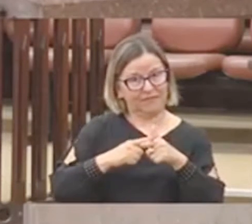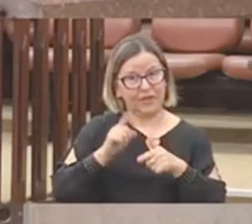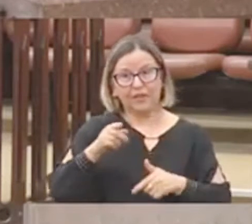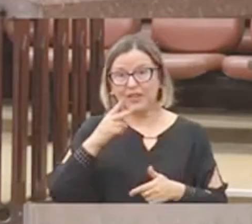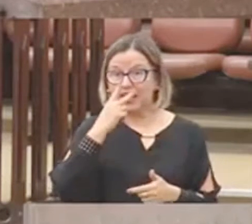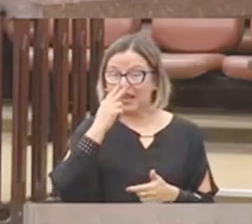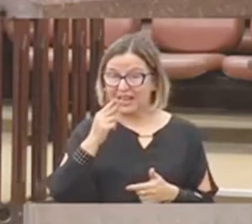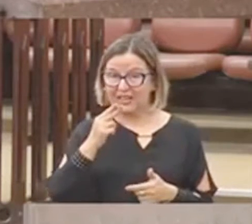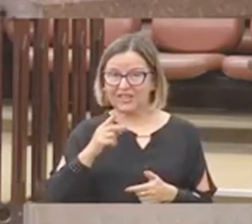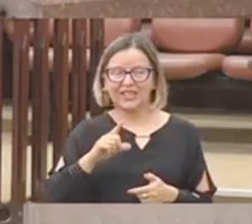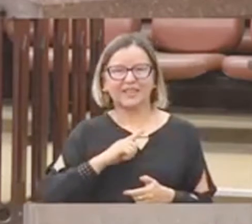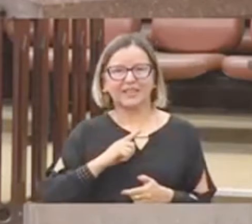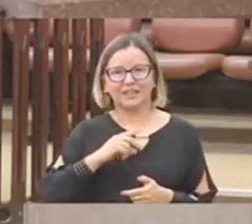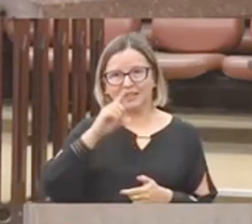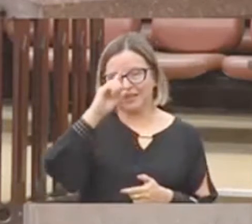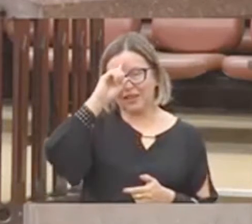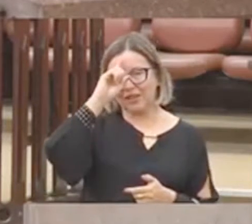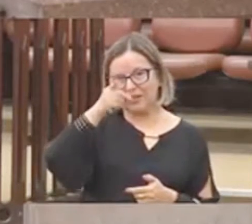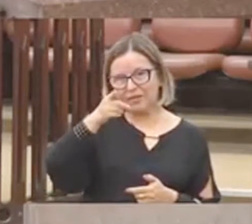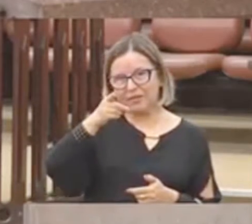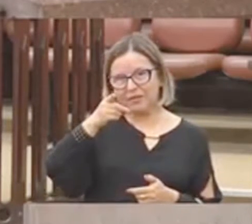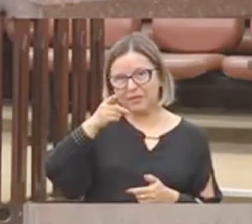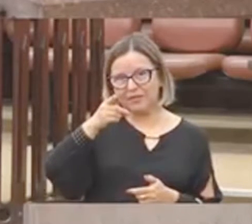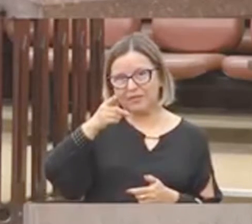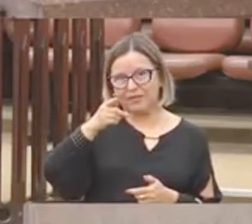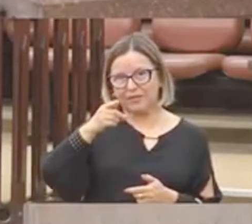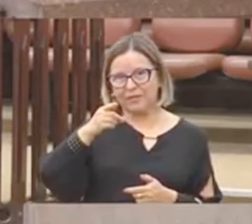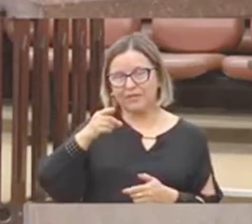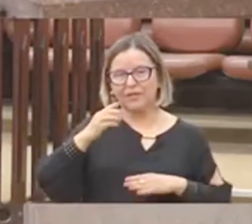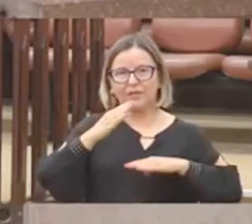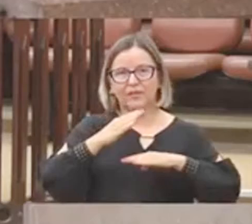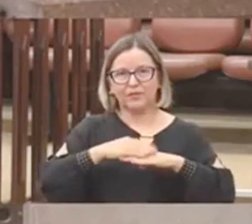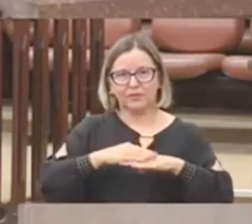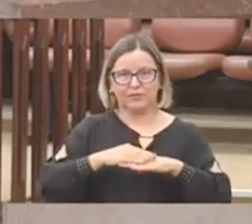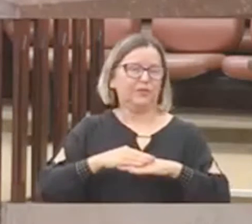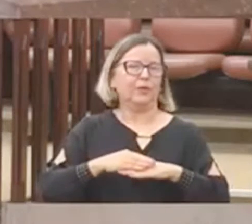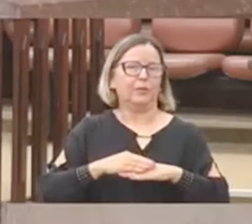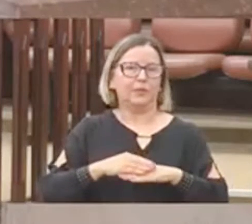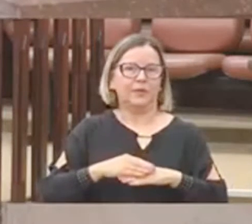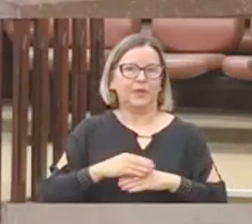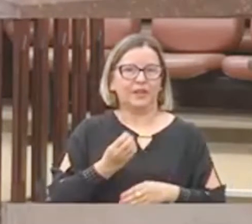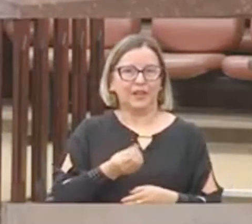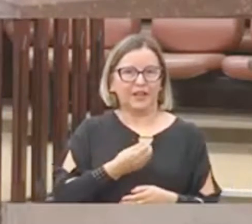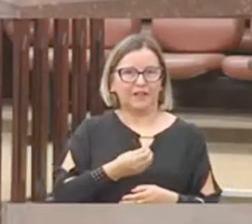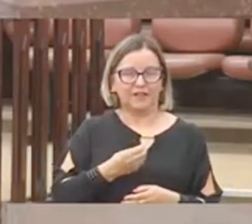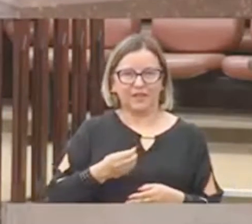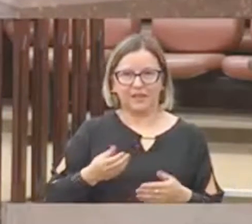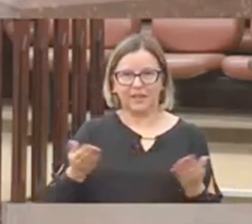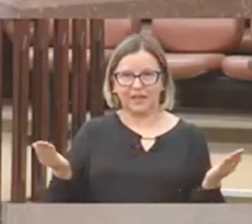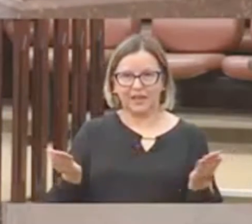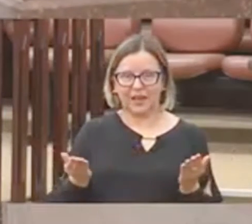que tem domínio sobre a situação em que você está vivendo?